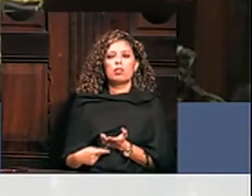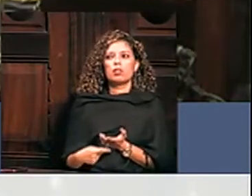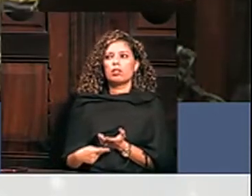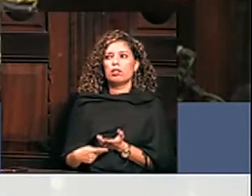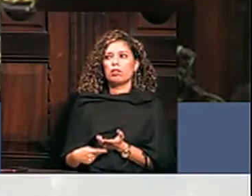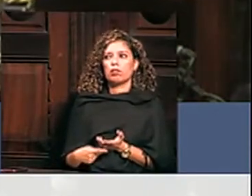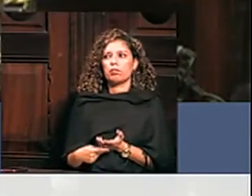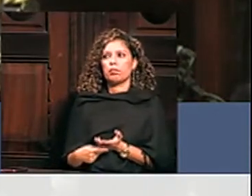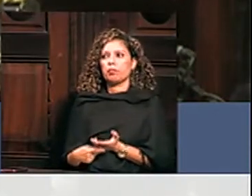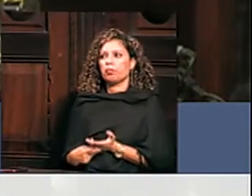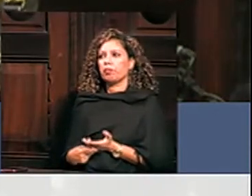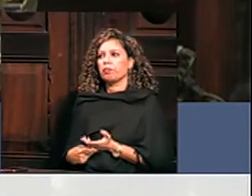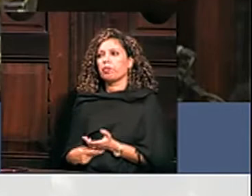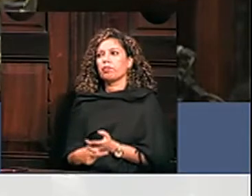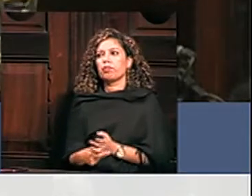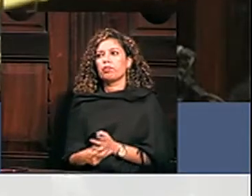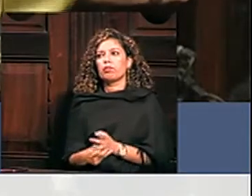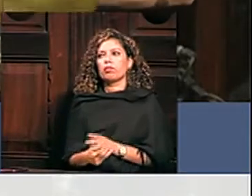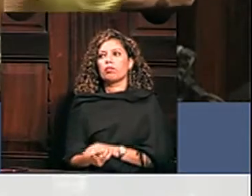Um apelo dos senhores deputados.